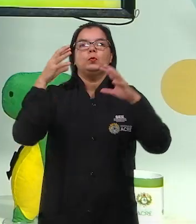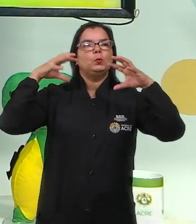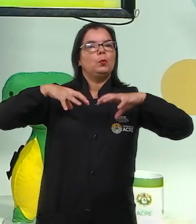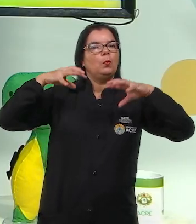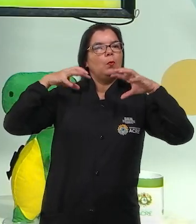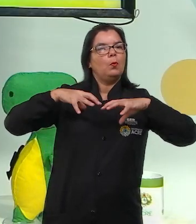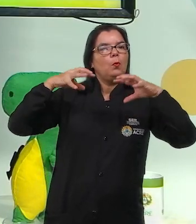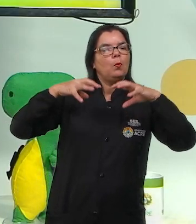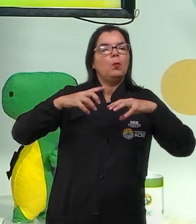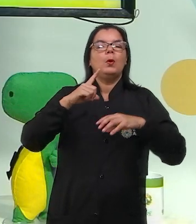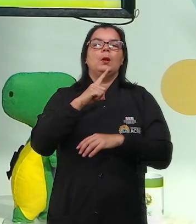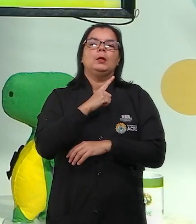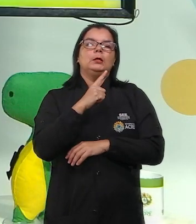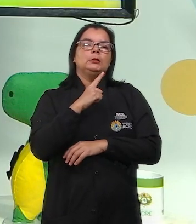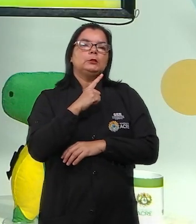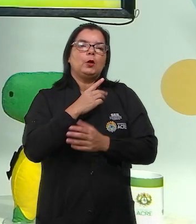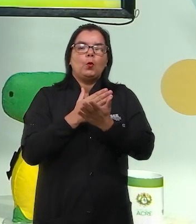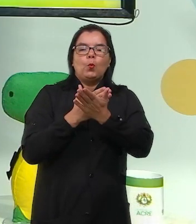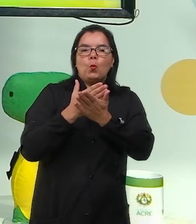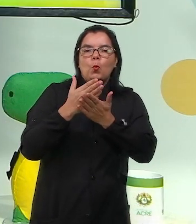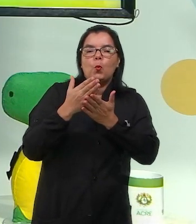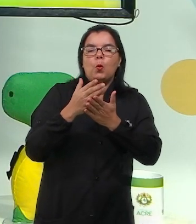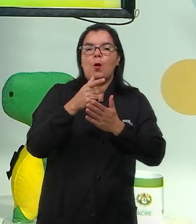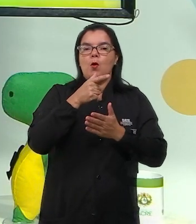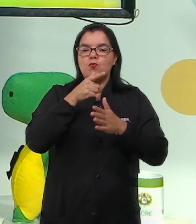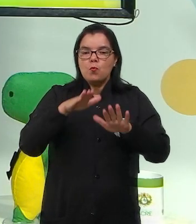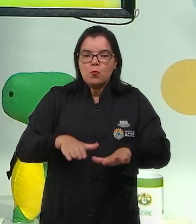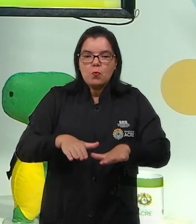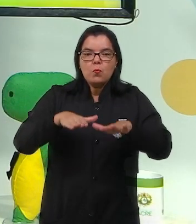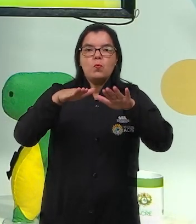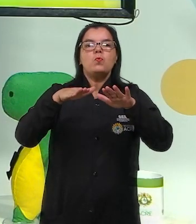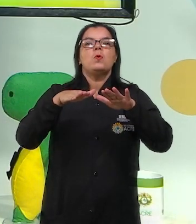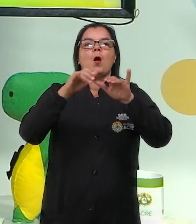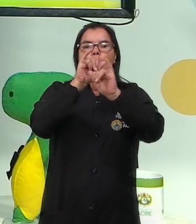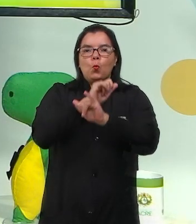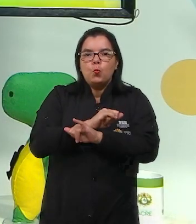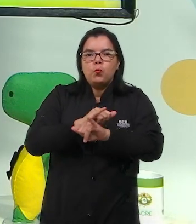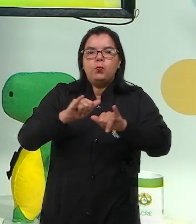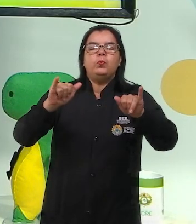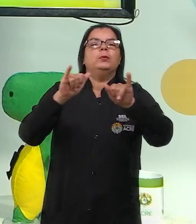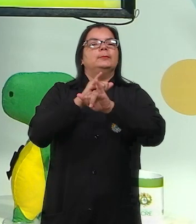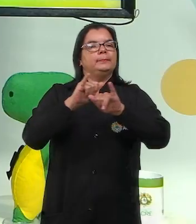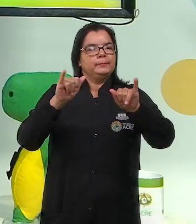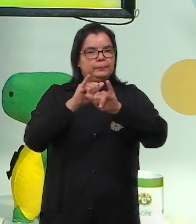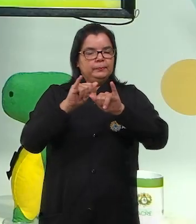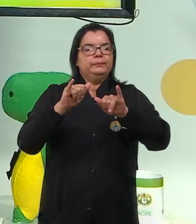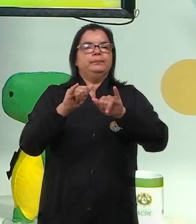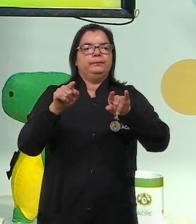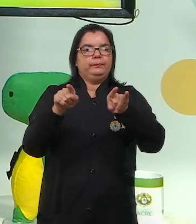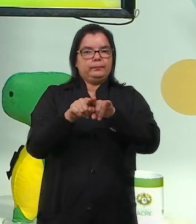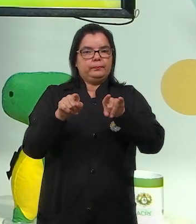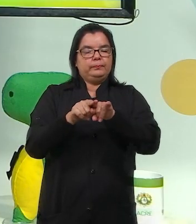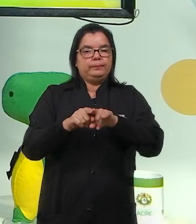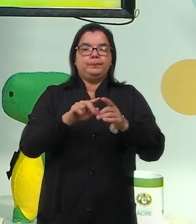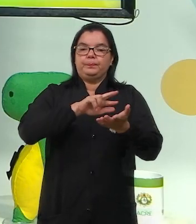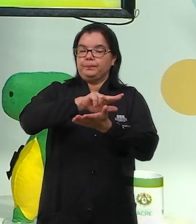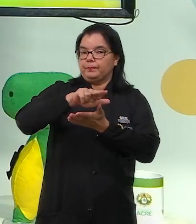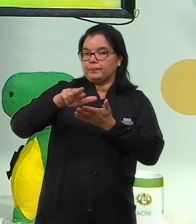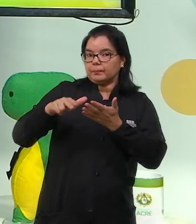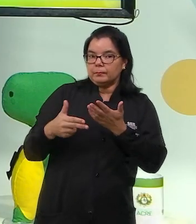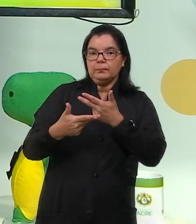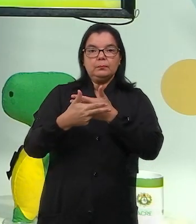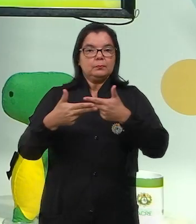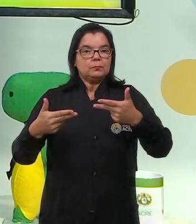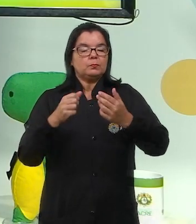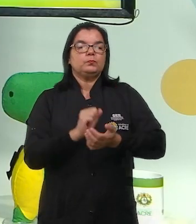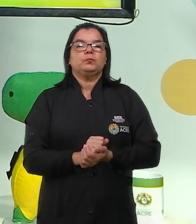chuva, teve um início de alagamento, essa notícia ela pode ser vinculada nos veículos de diversas formas.